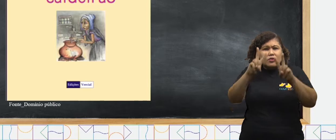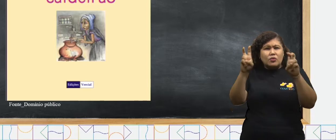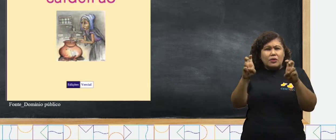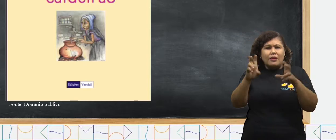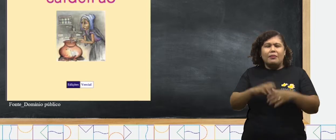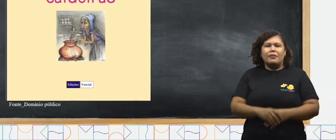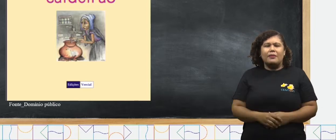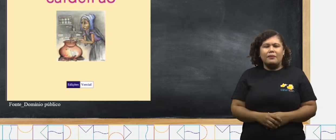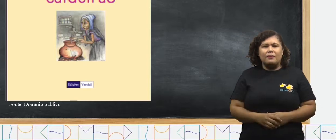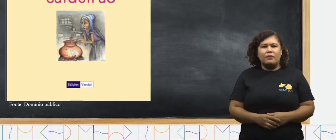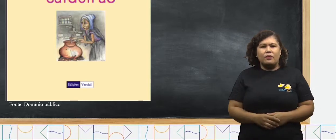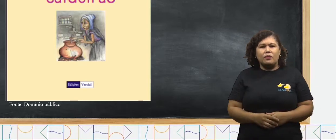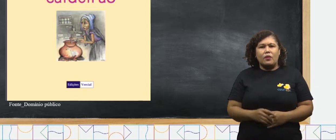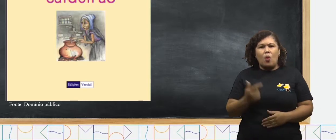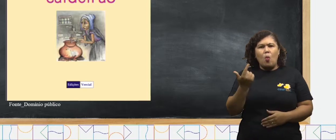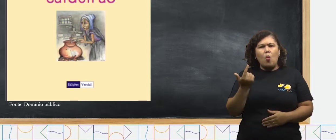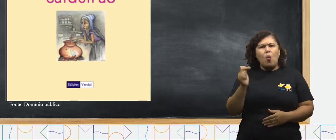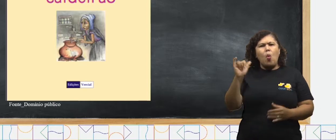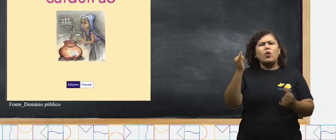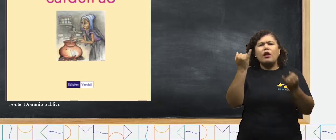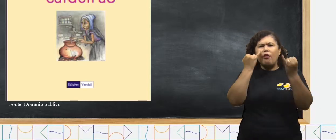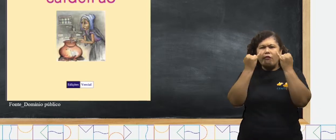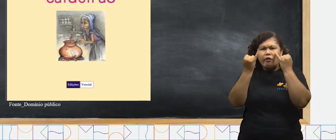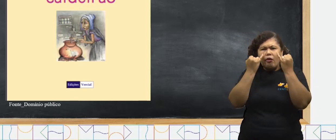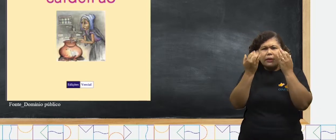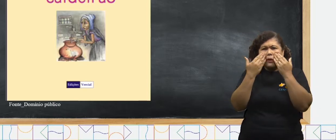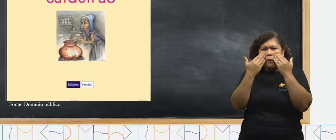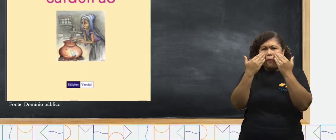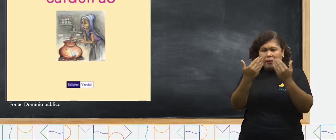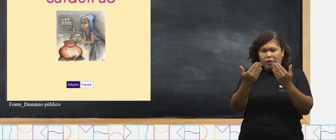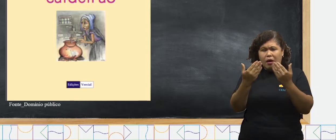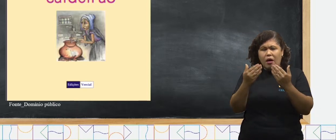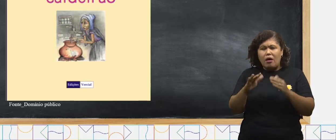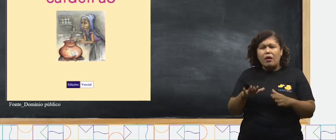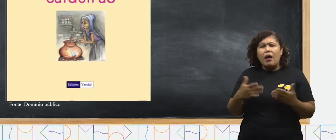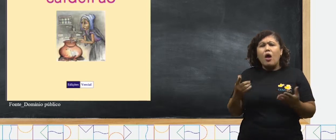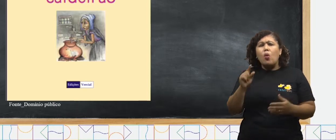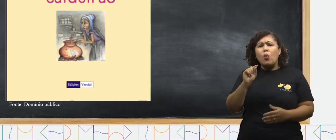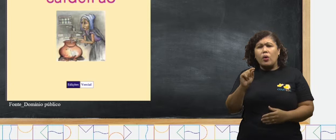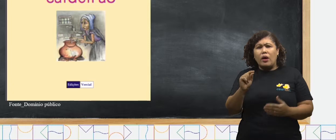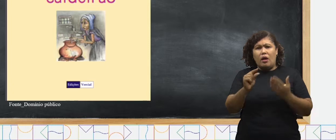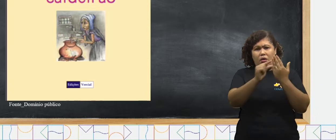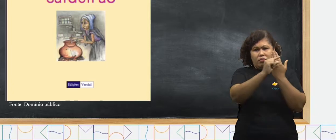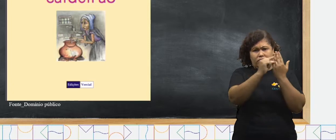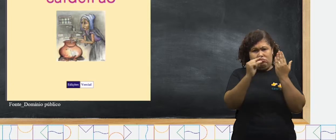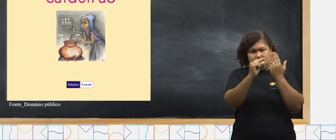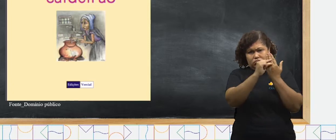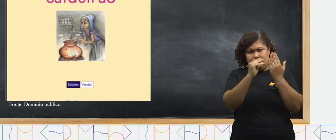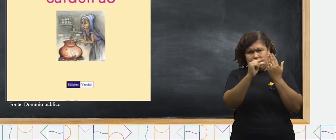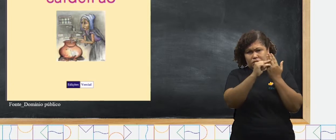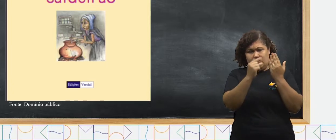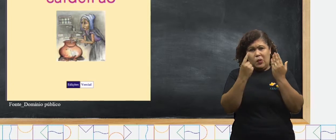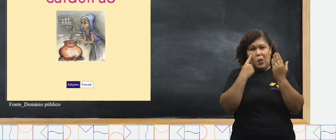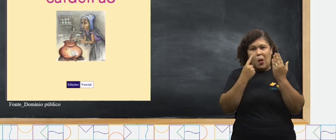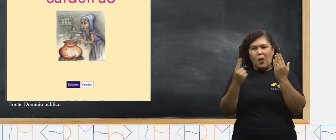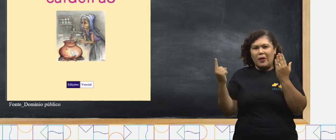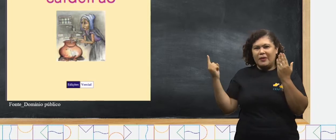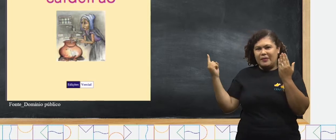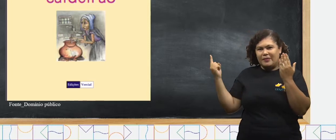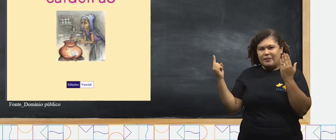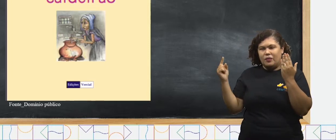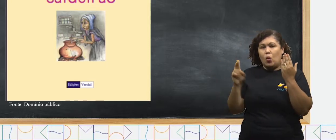assunto. Outra informação explícita que temos aqui nesta capa do livro é o autor desta